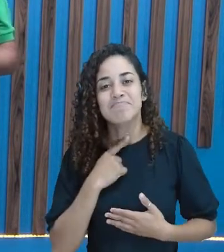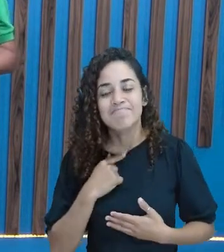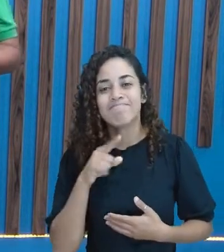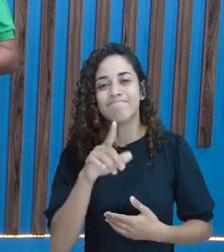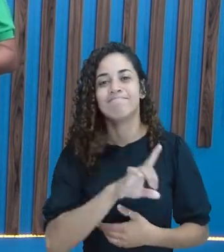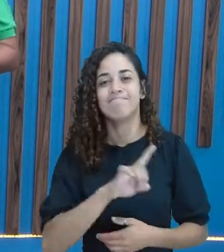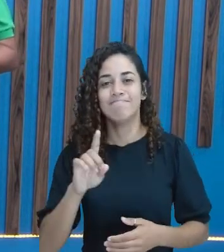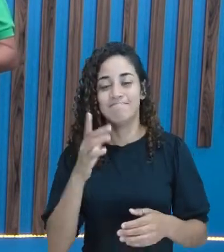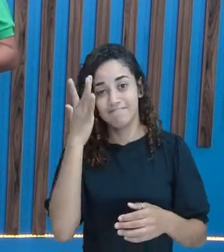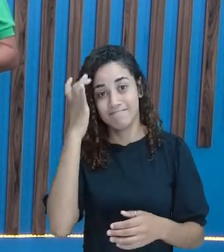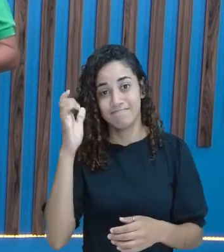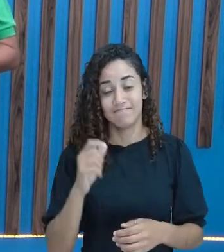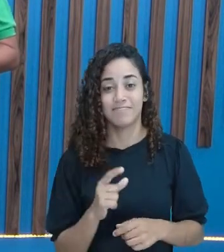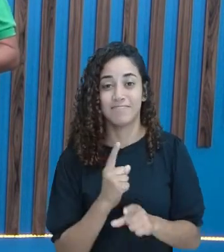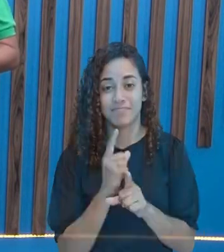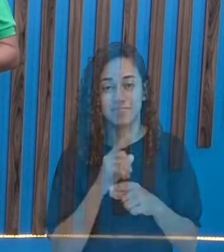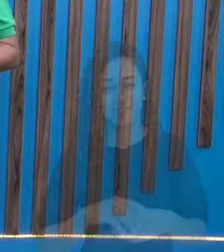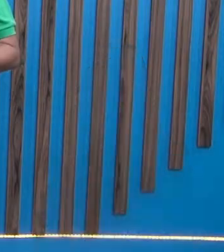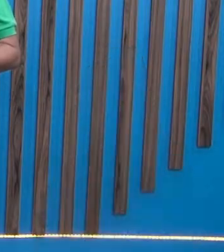e até amanhã.